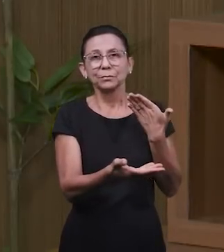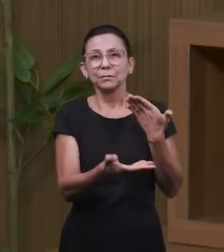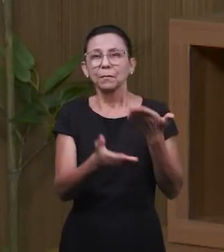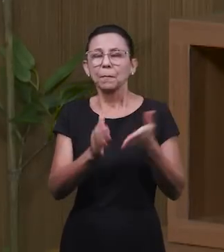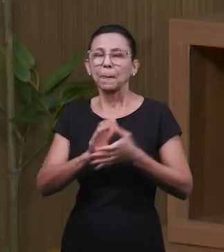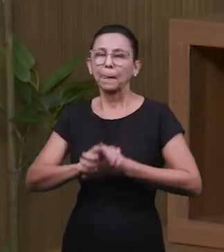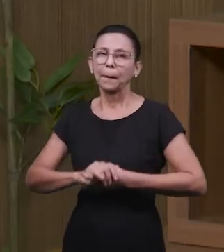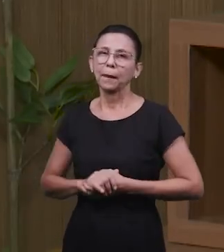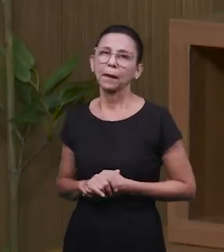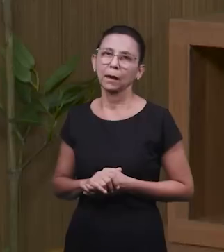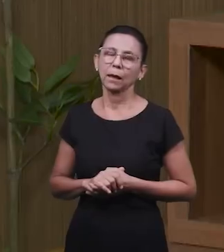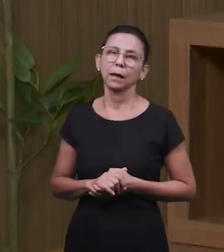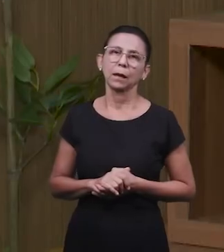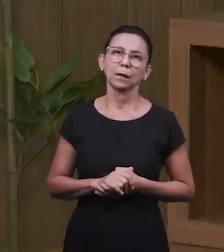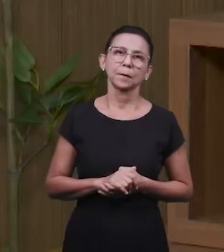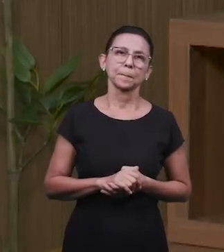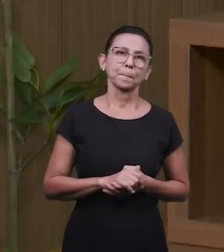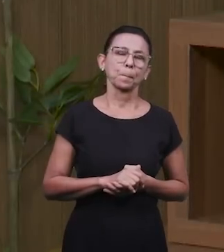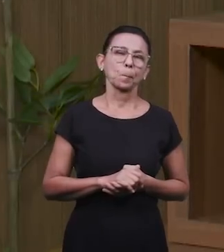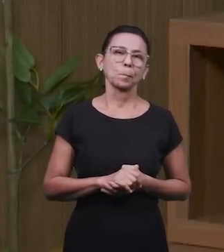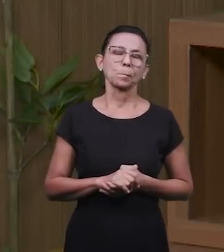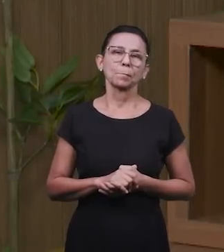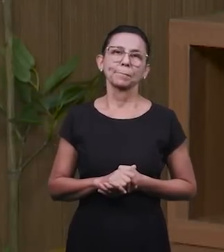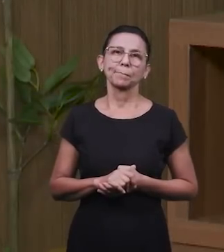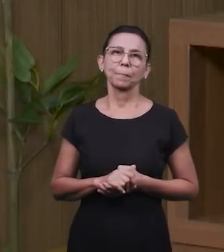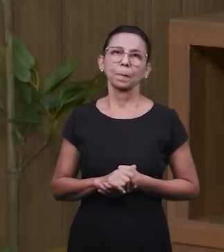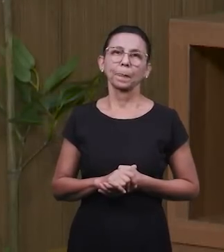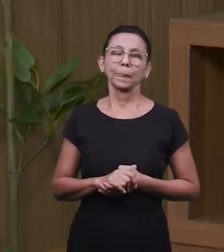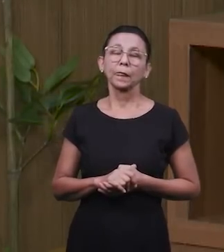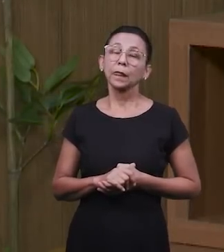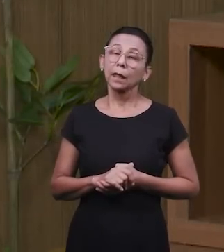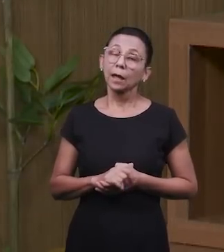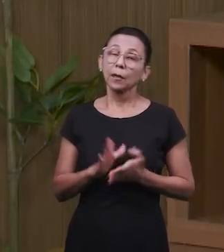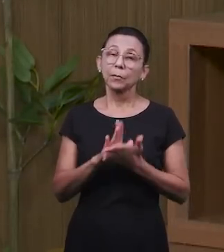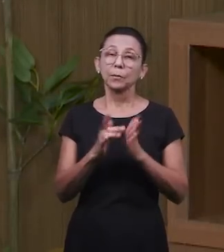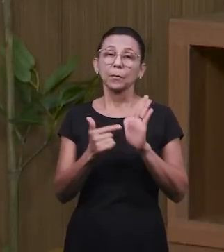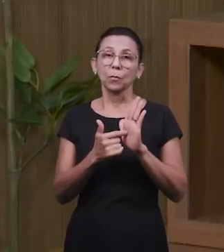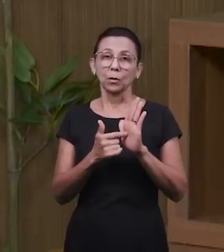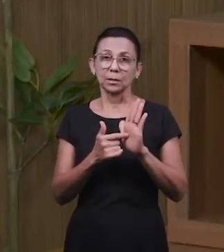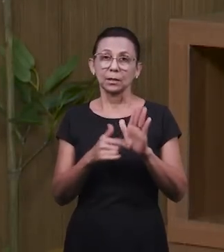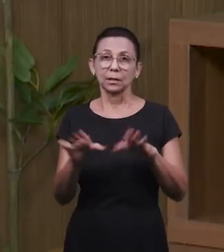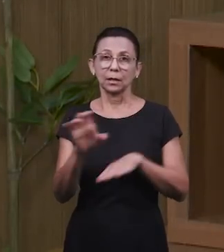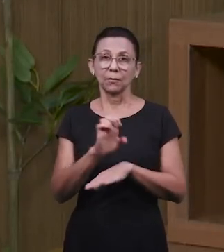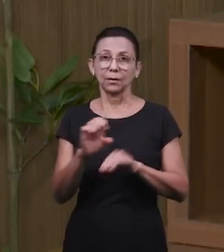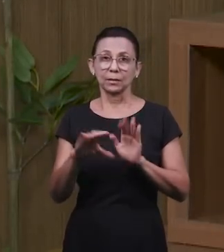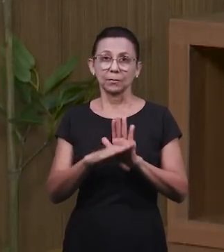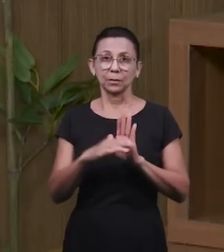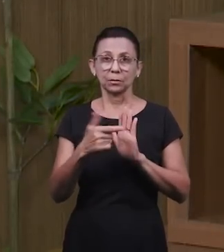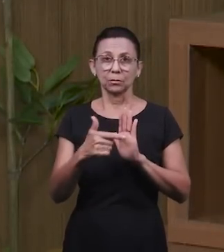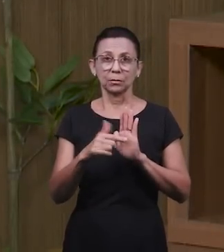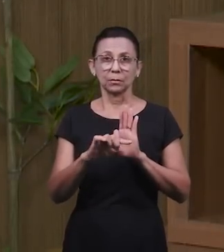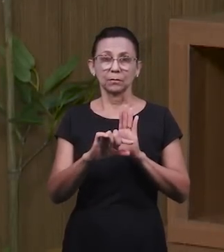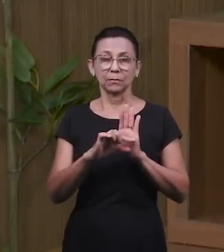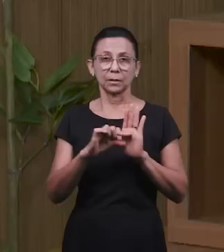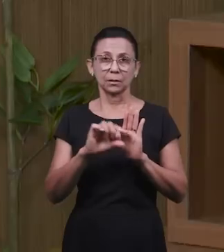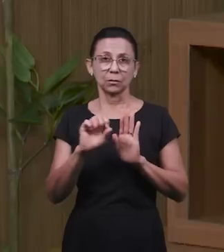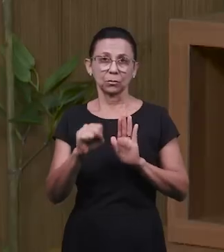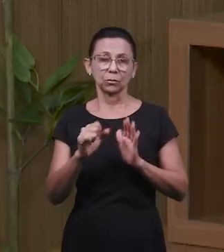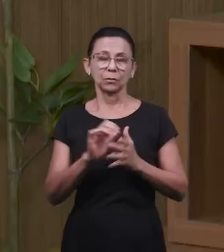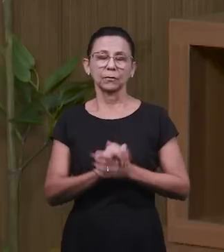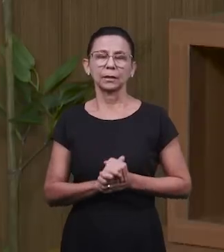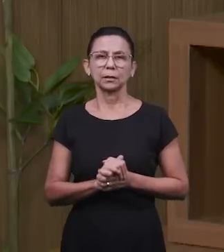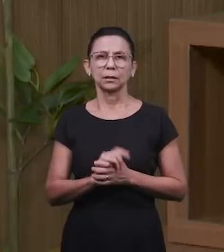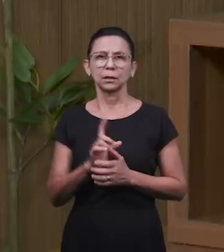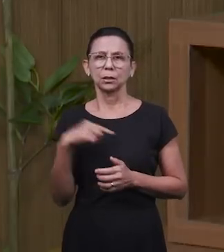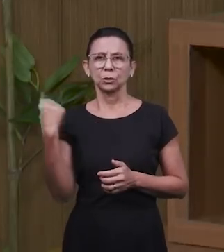comunhão. E nós sabemos que a Bíblia diz assim, que nós somos salvos pela graça, Efésios 2,8, mediante a fé. Isso não vem de vós,